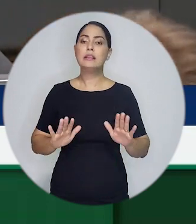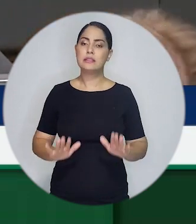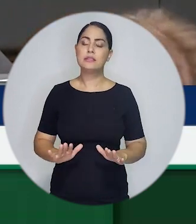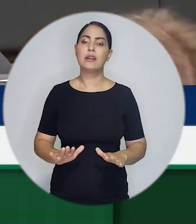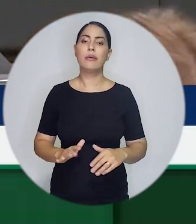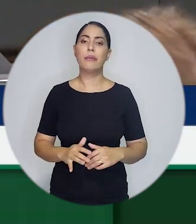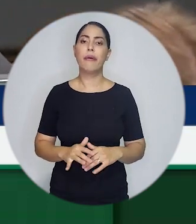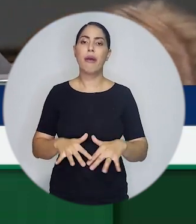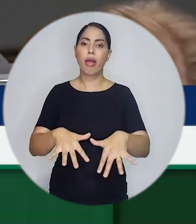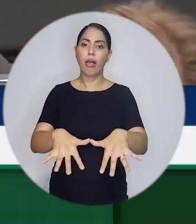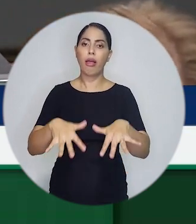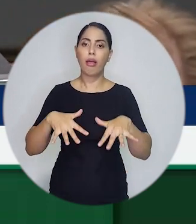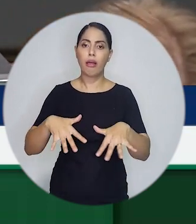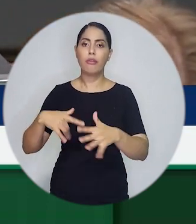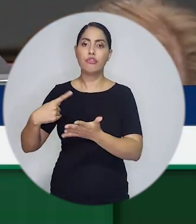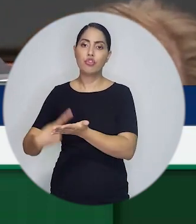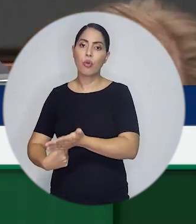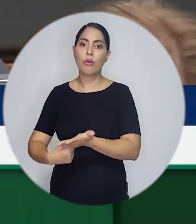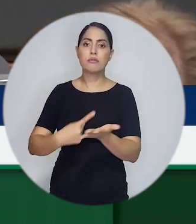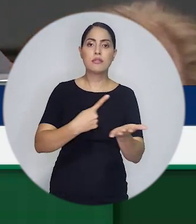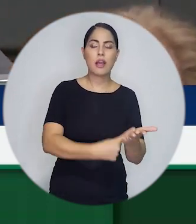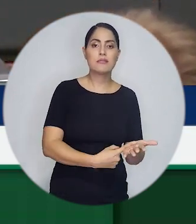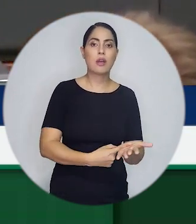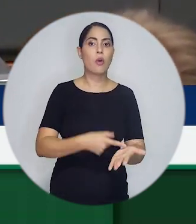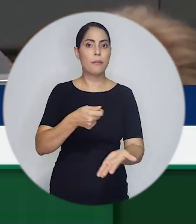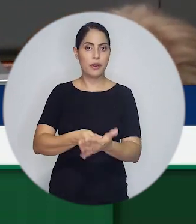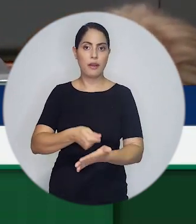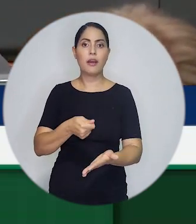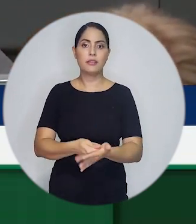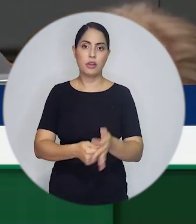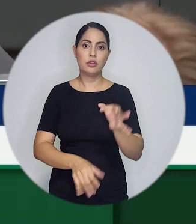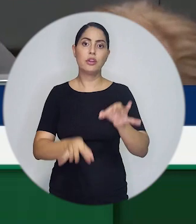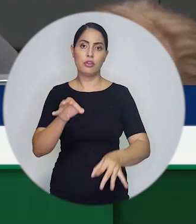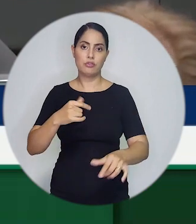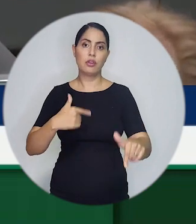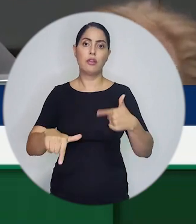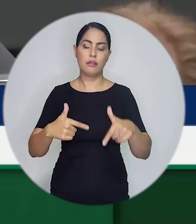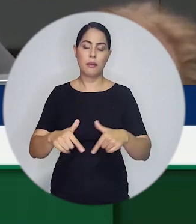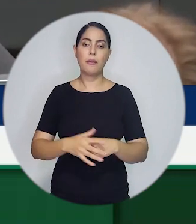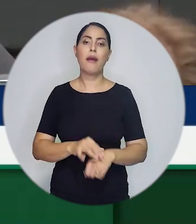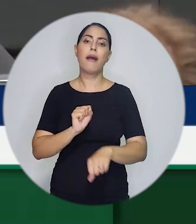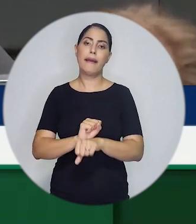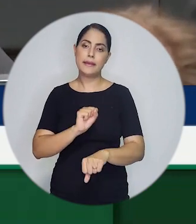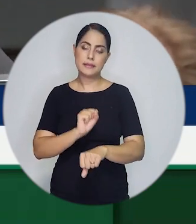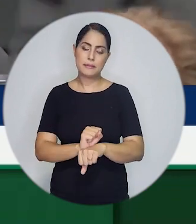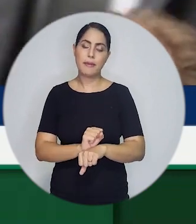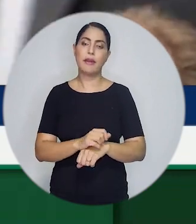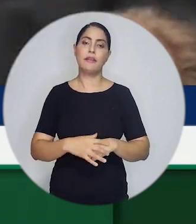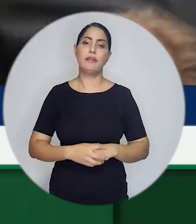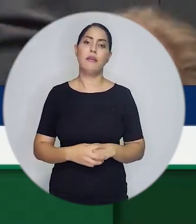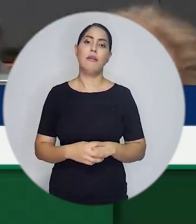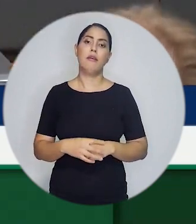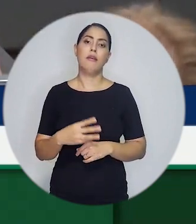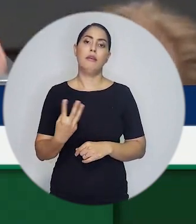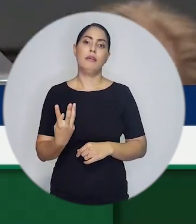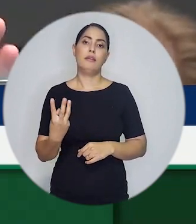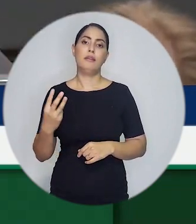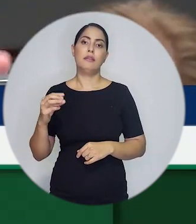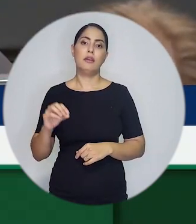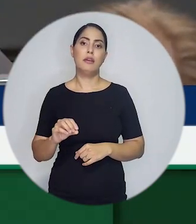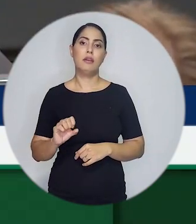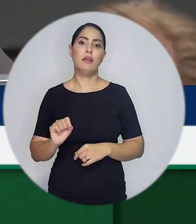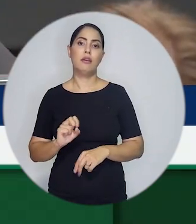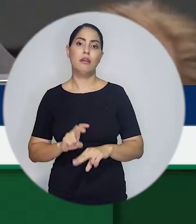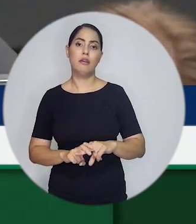às vezes, deputado Patrus, numa audiência de conciliação, que ela é obrigatória na Justiça do Trabalho, ficar 30